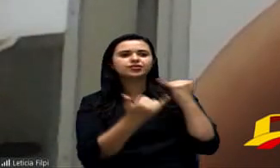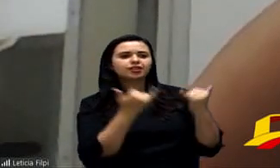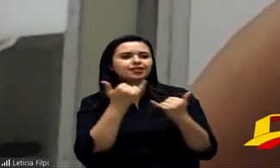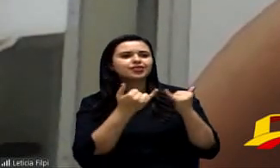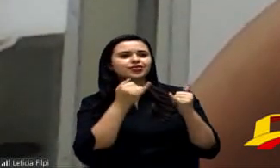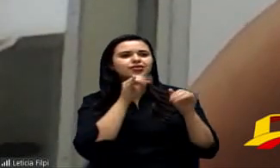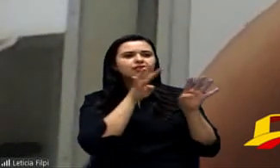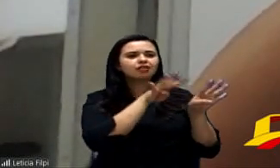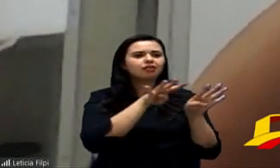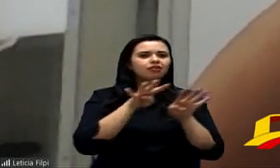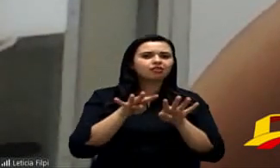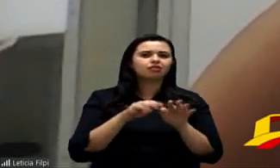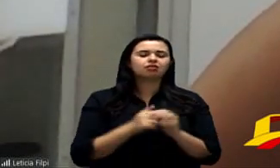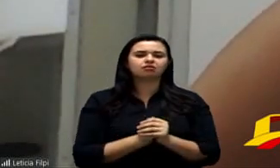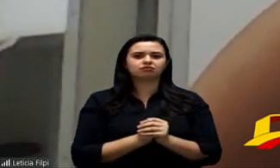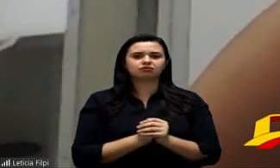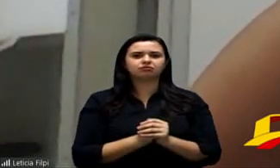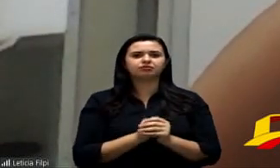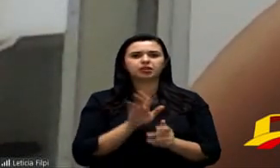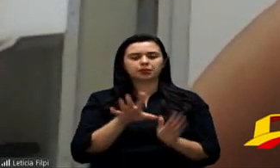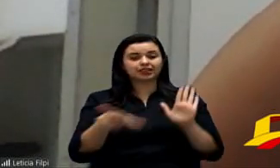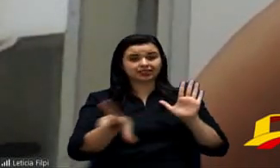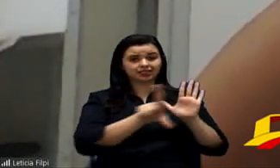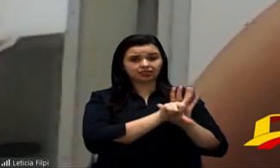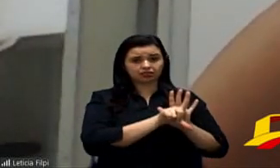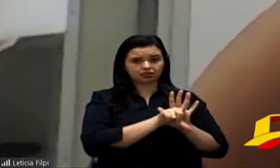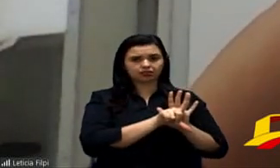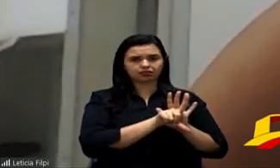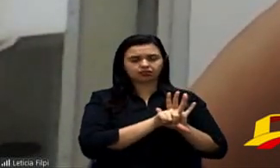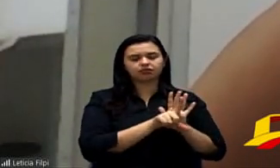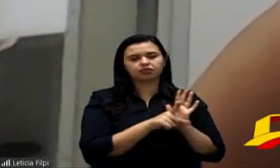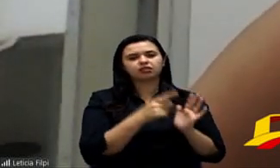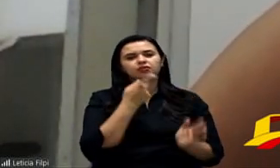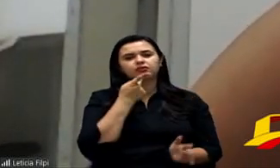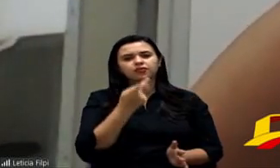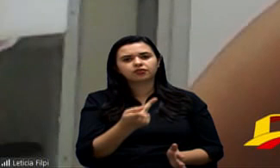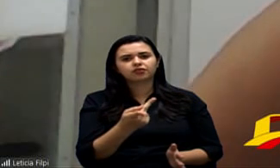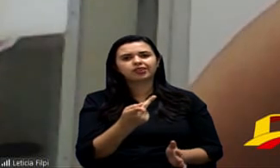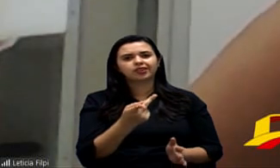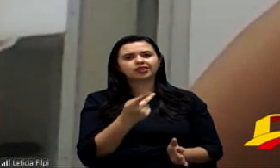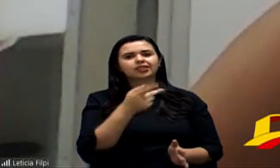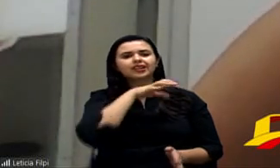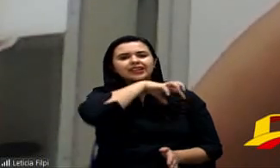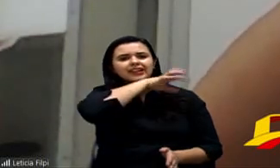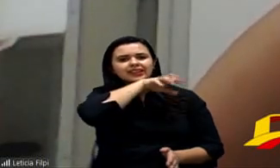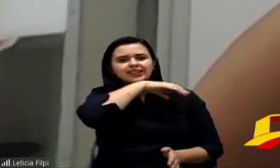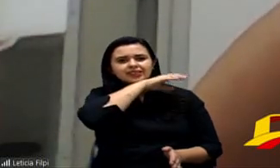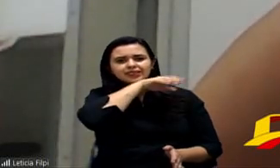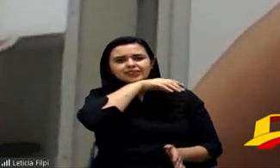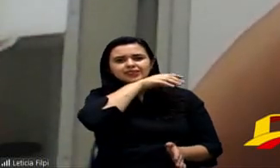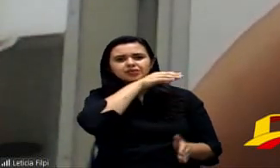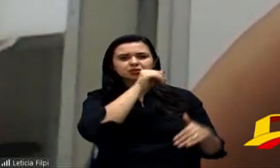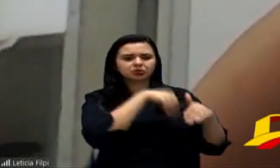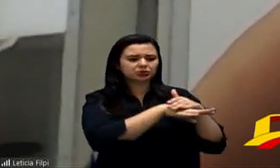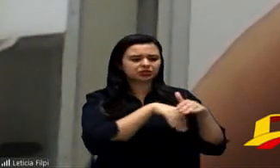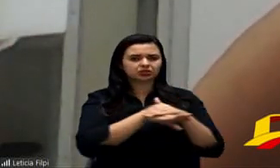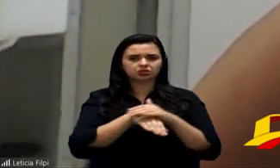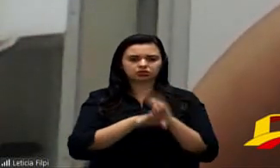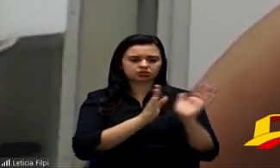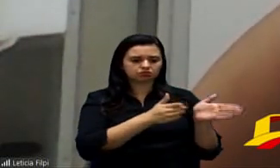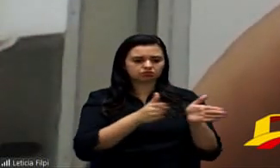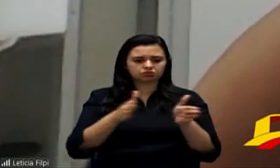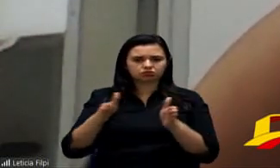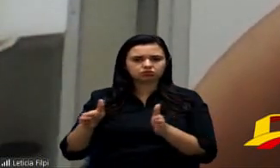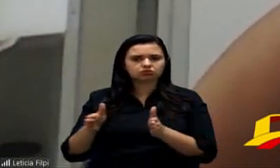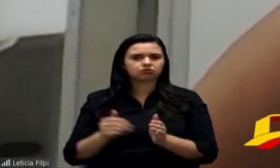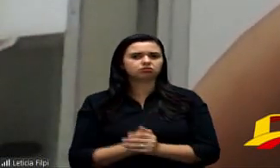de animais, a lei e regulamentos zoológicos fala em coleção de animais. Nós não podemos colecionar indivíduos, a